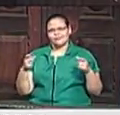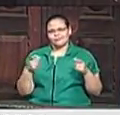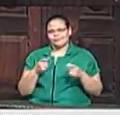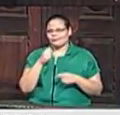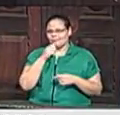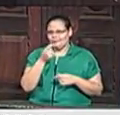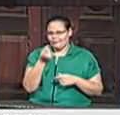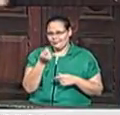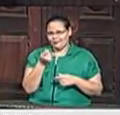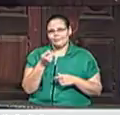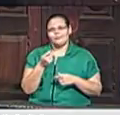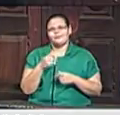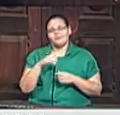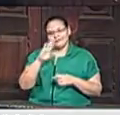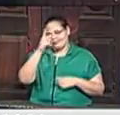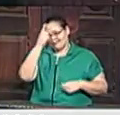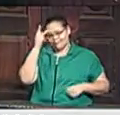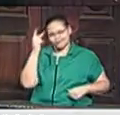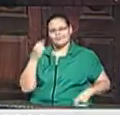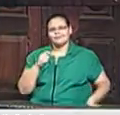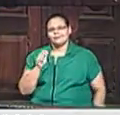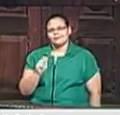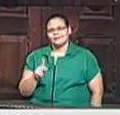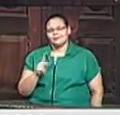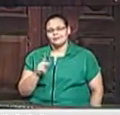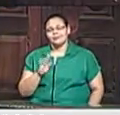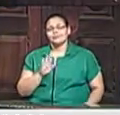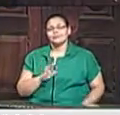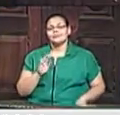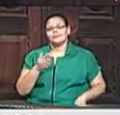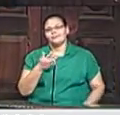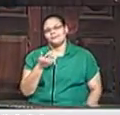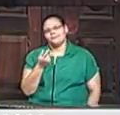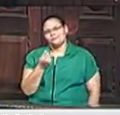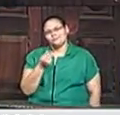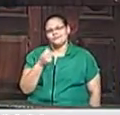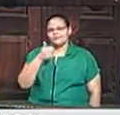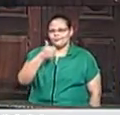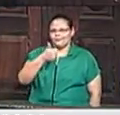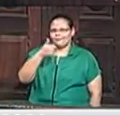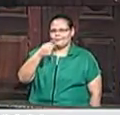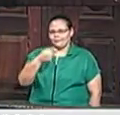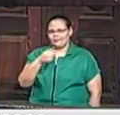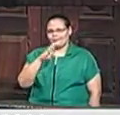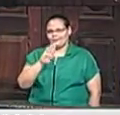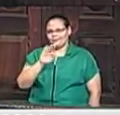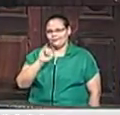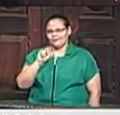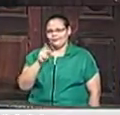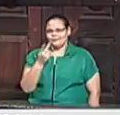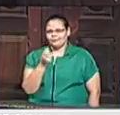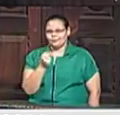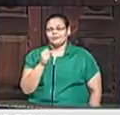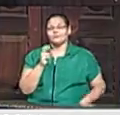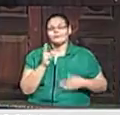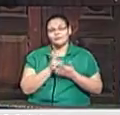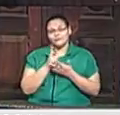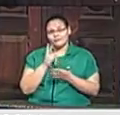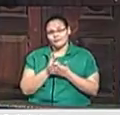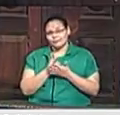despesa, que este ano está avaliada em aproximadamente 17 bilhões,